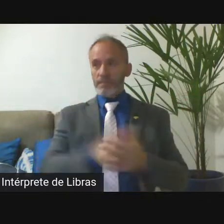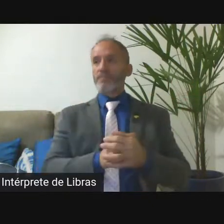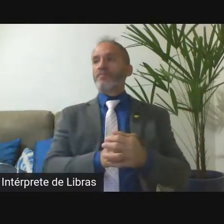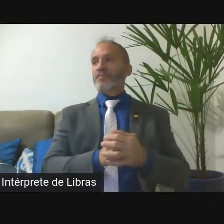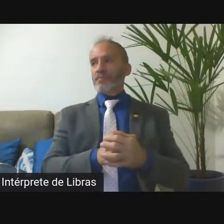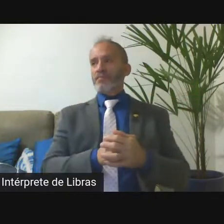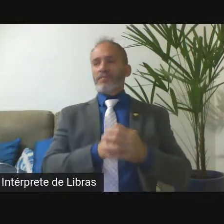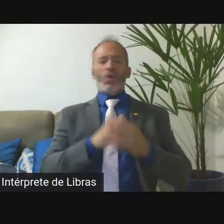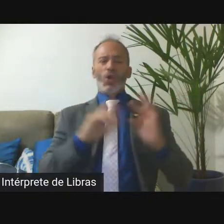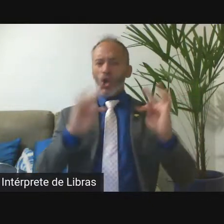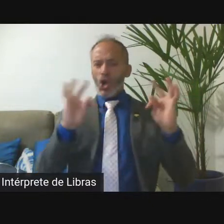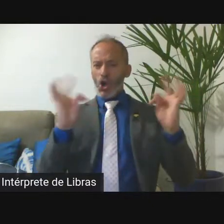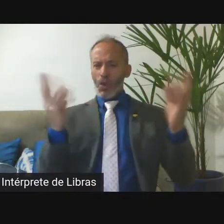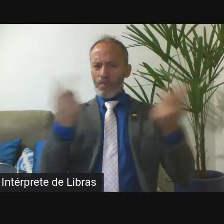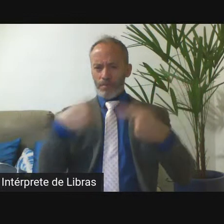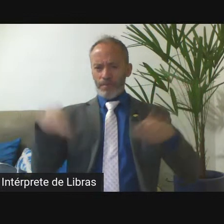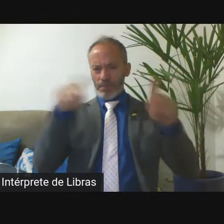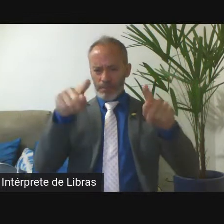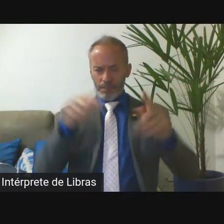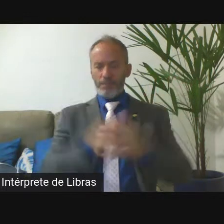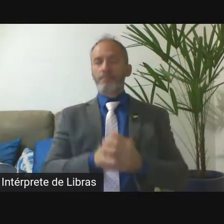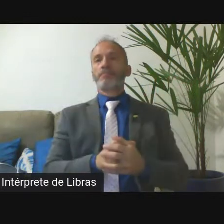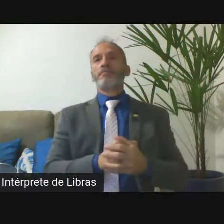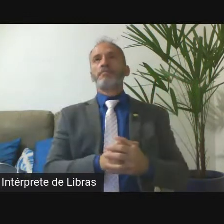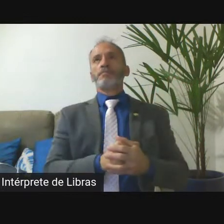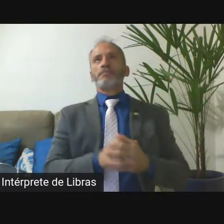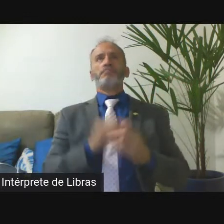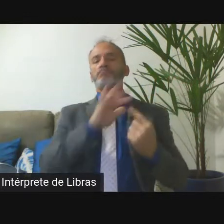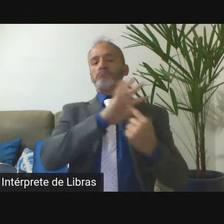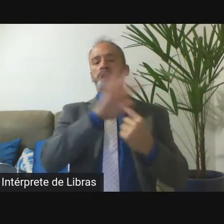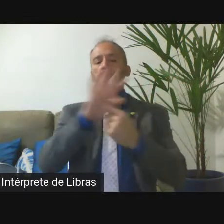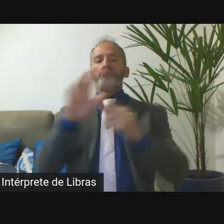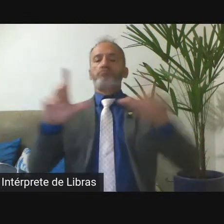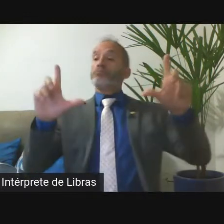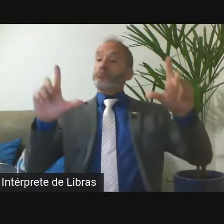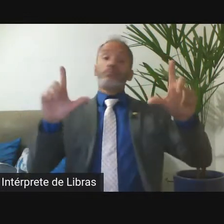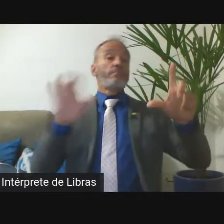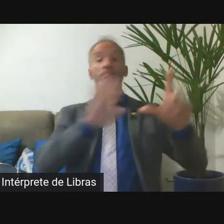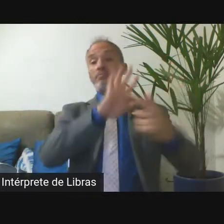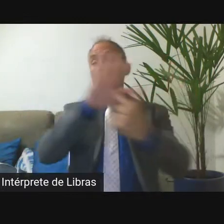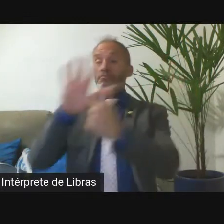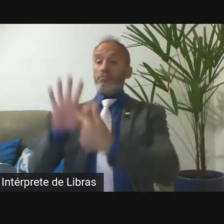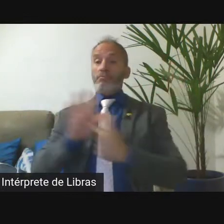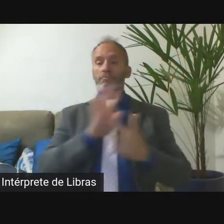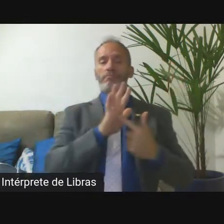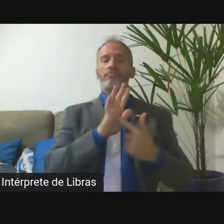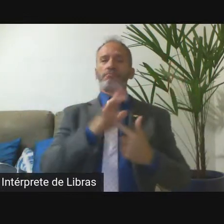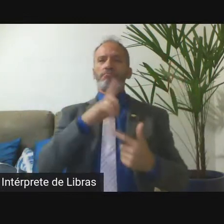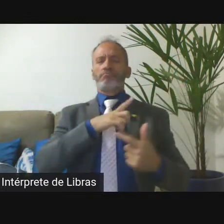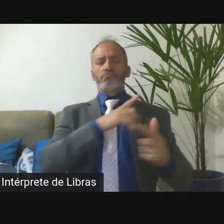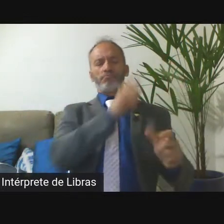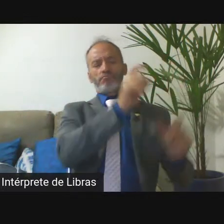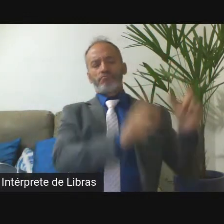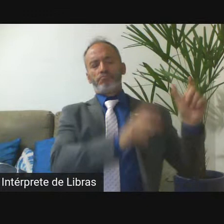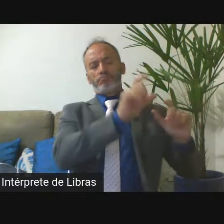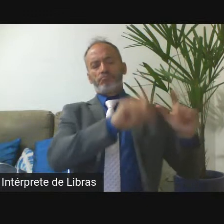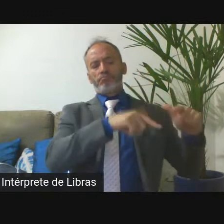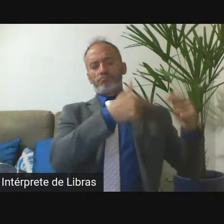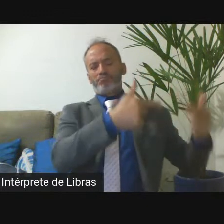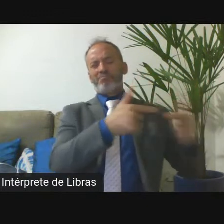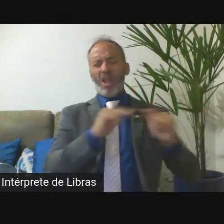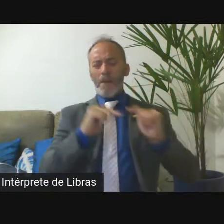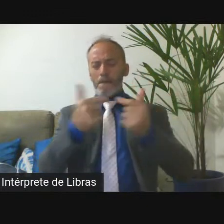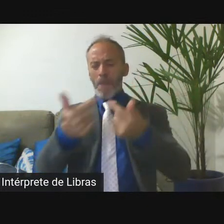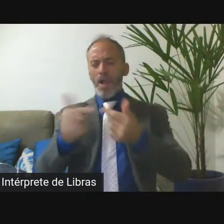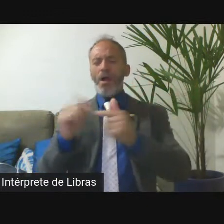no plural. Se hoje podemos ostentar nossos diplomas, é porque existiram pessoas que lutaram por nós